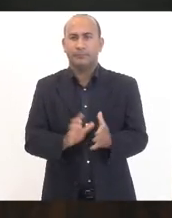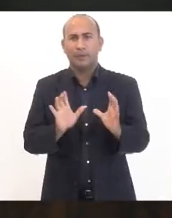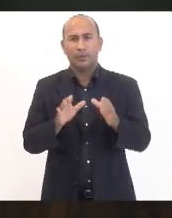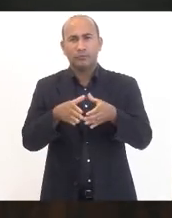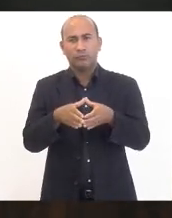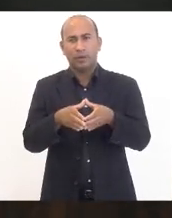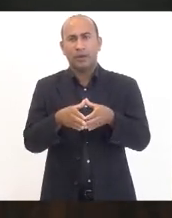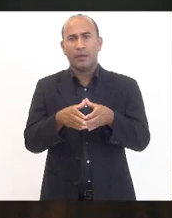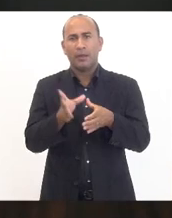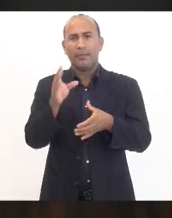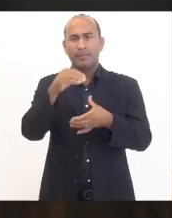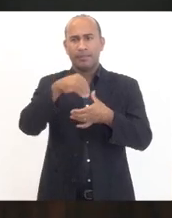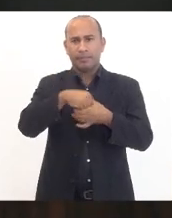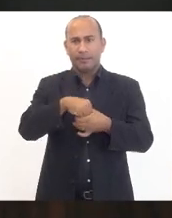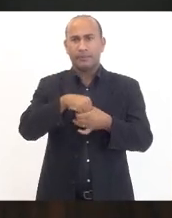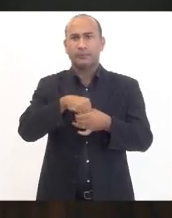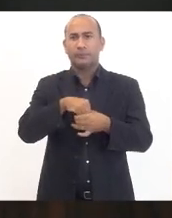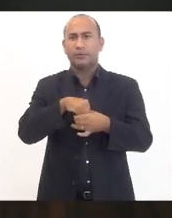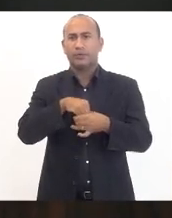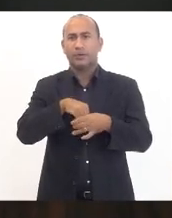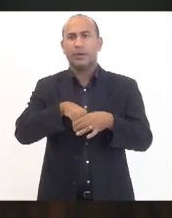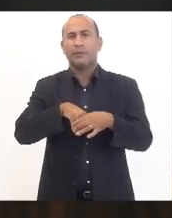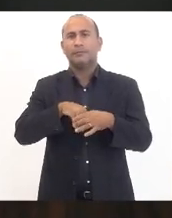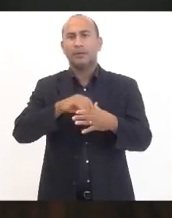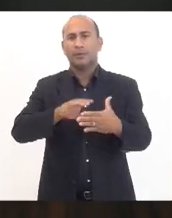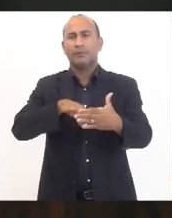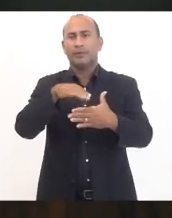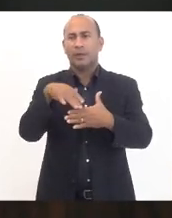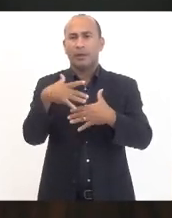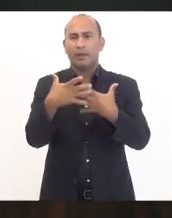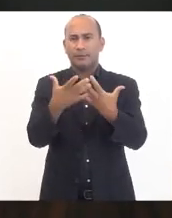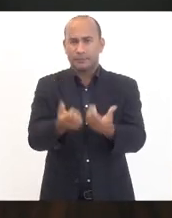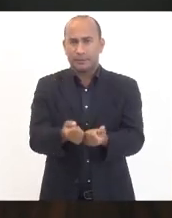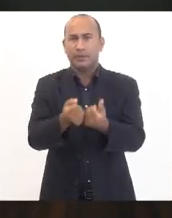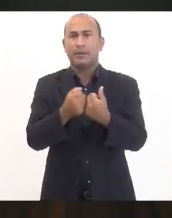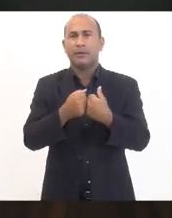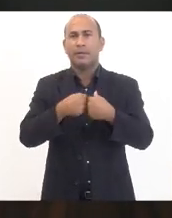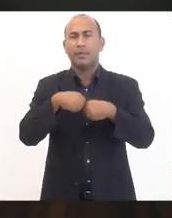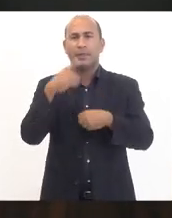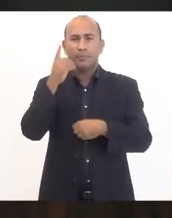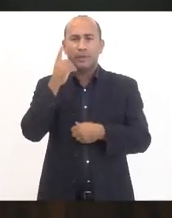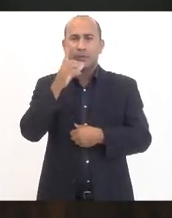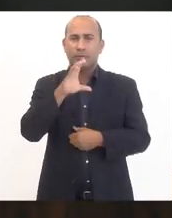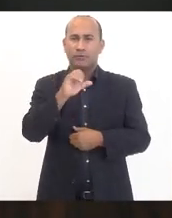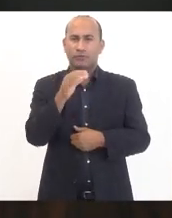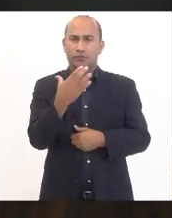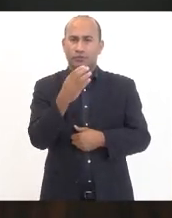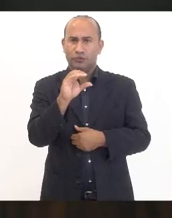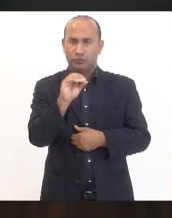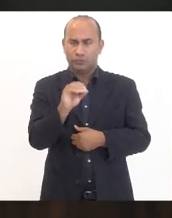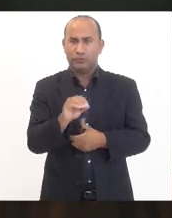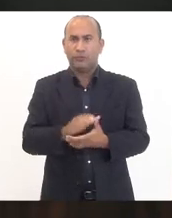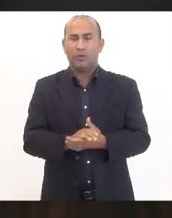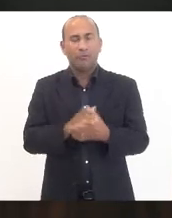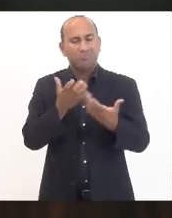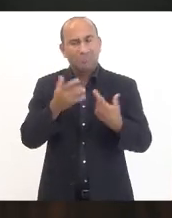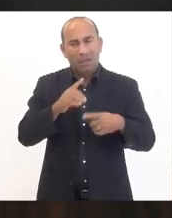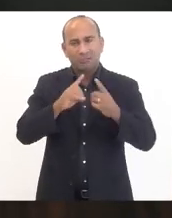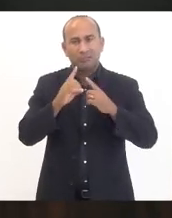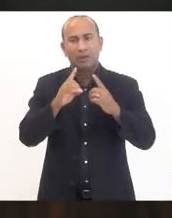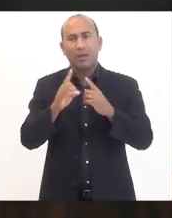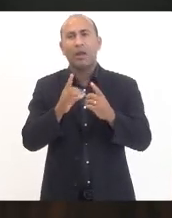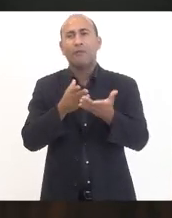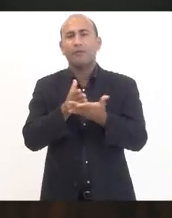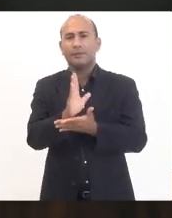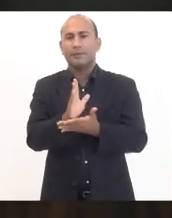de Normas Internas, Proposições Externas, favorável, relator deputado Chico Machado. Em discussão, não havendo quem queira discutir, se é a discussão,